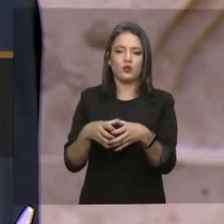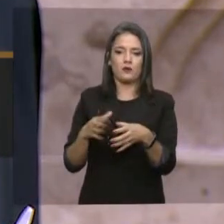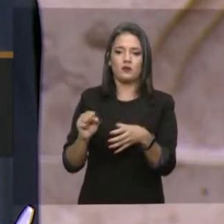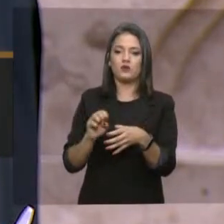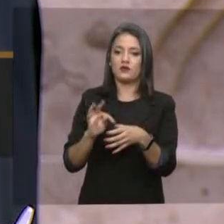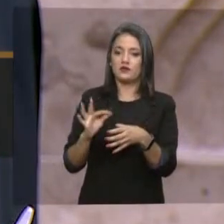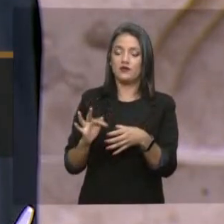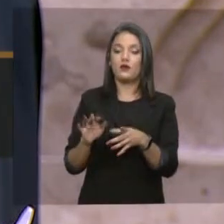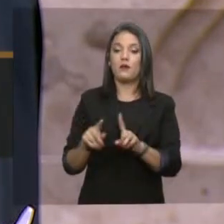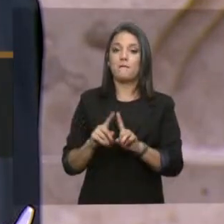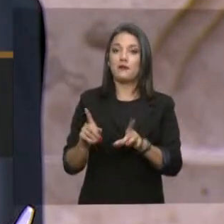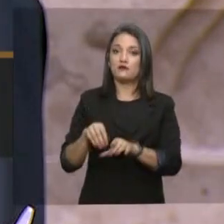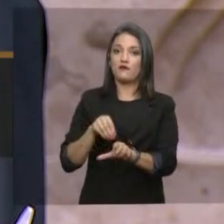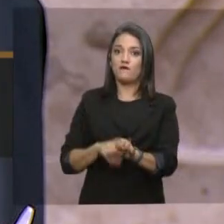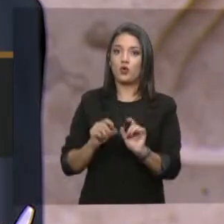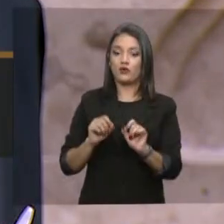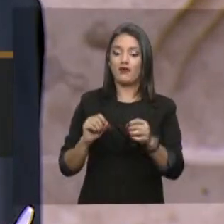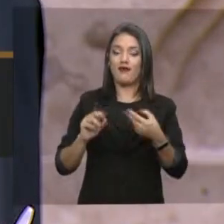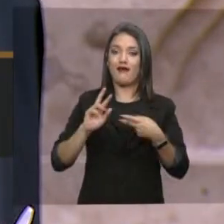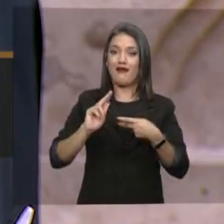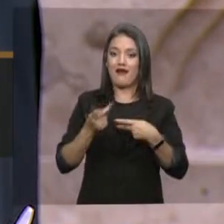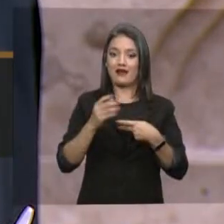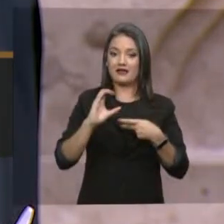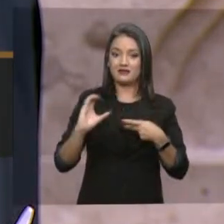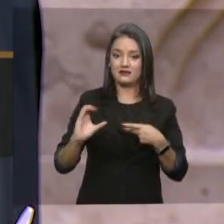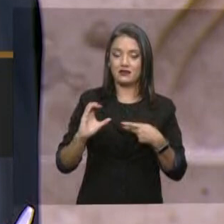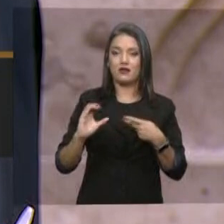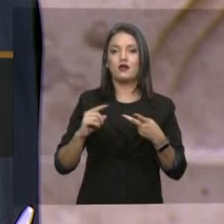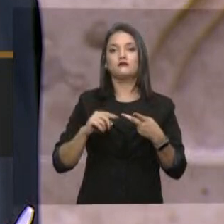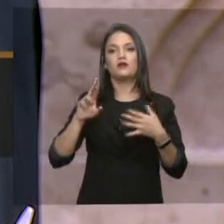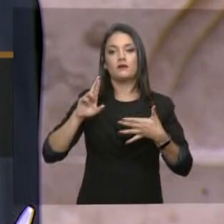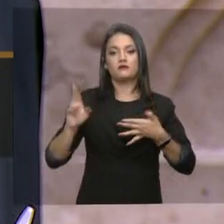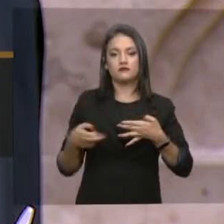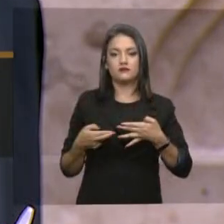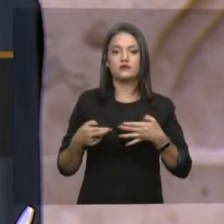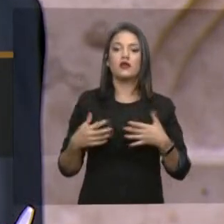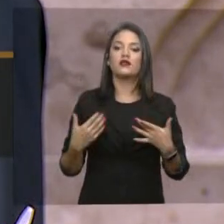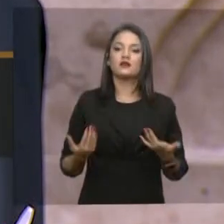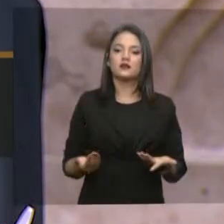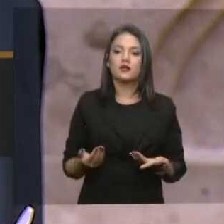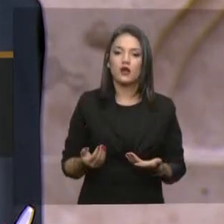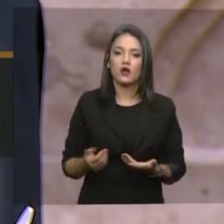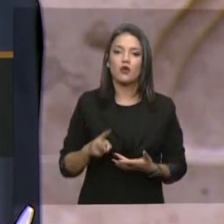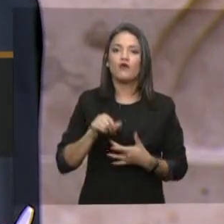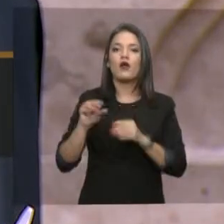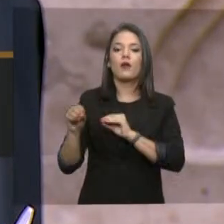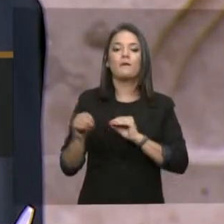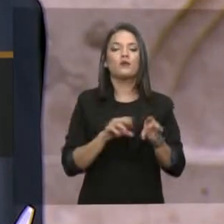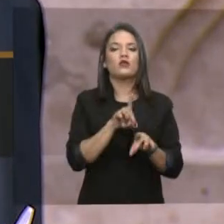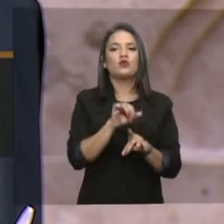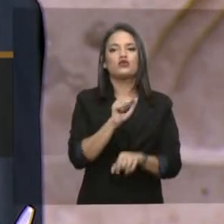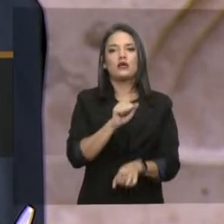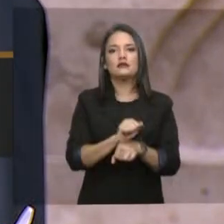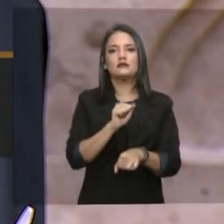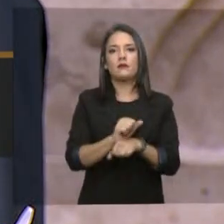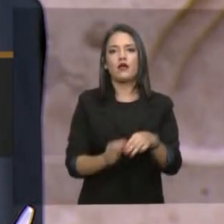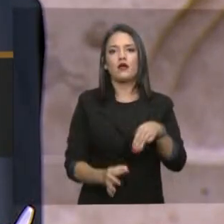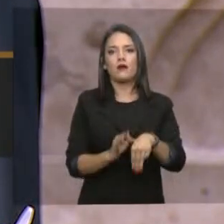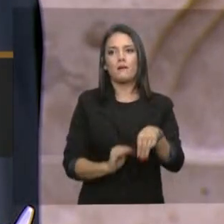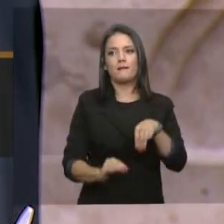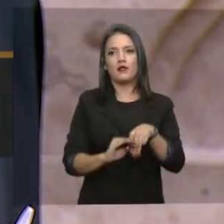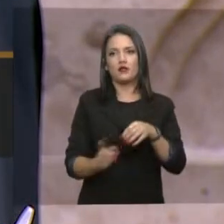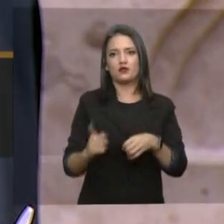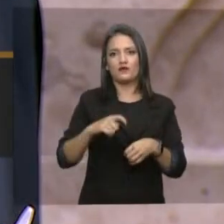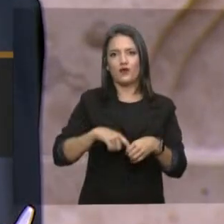habeas corpus, em princípio, haverá o sobrestamento do julgamento do feito até a colheita do voto do ministro